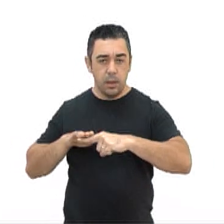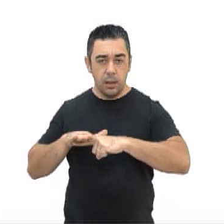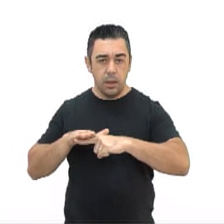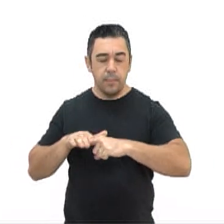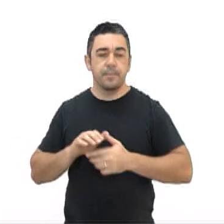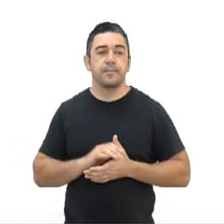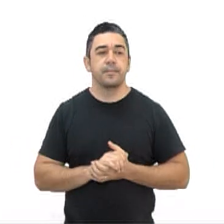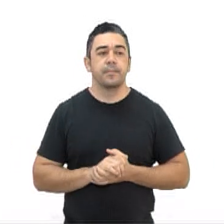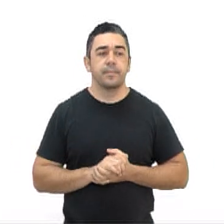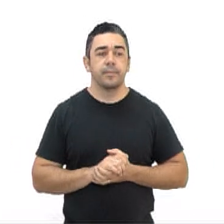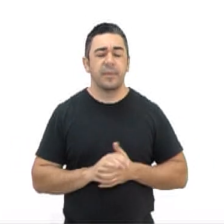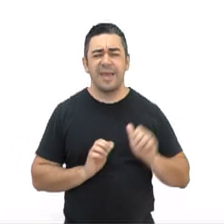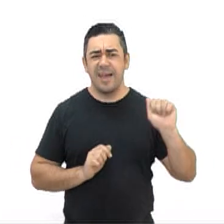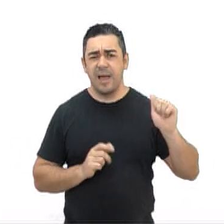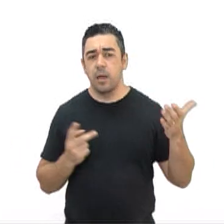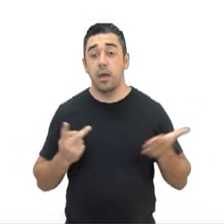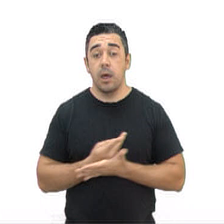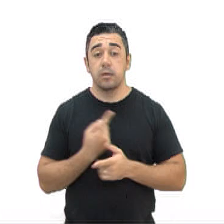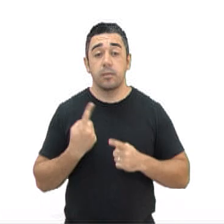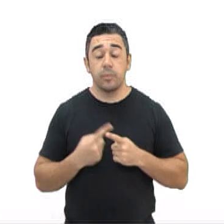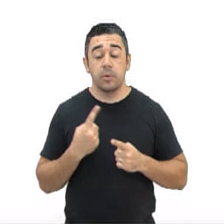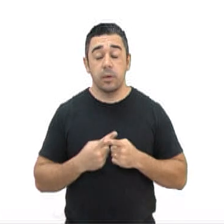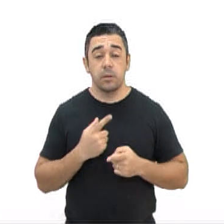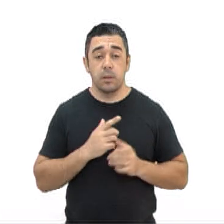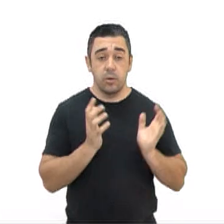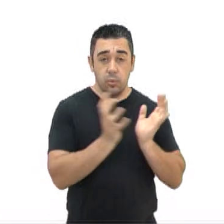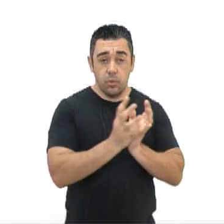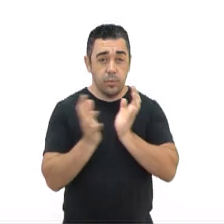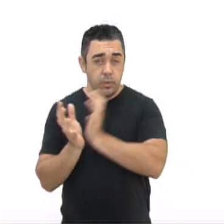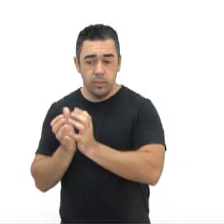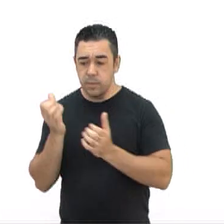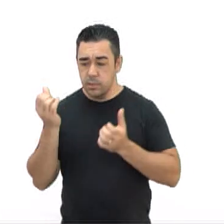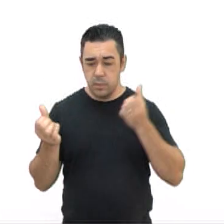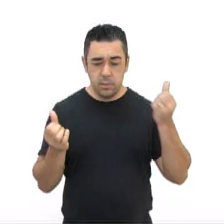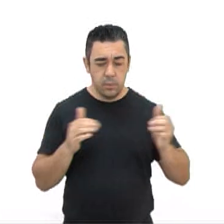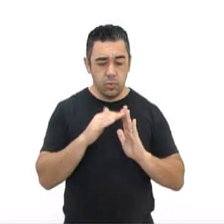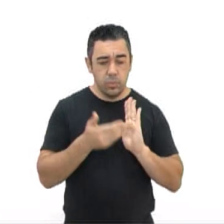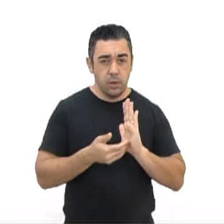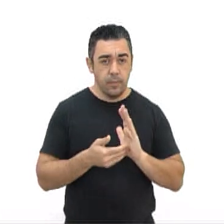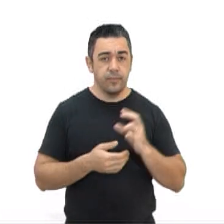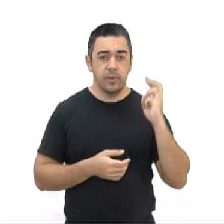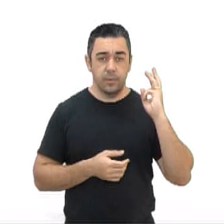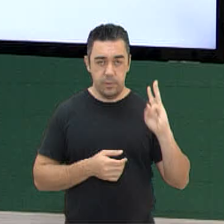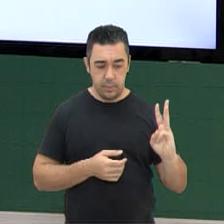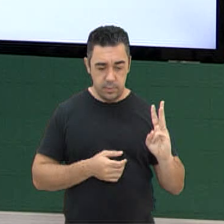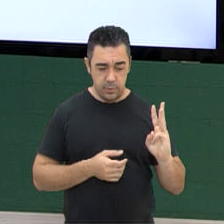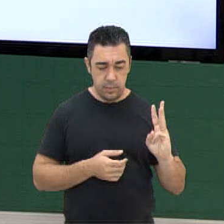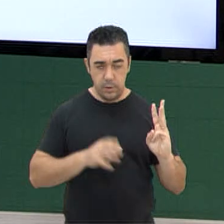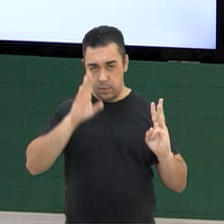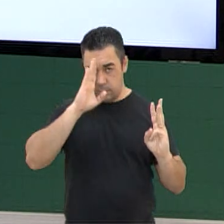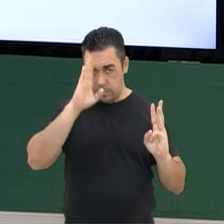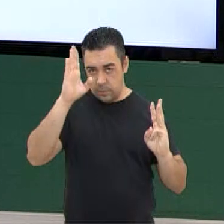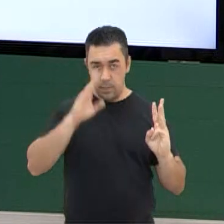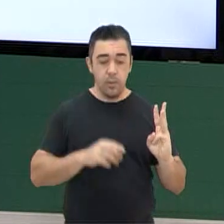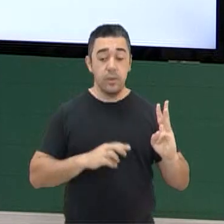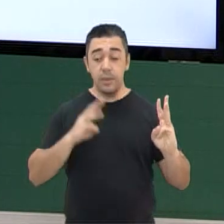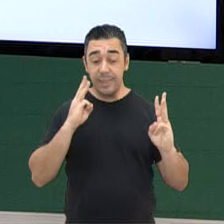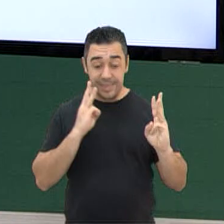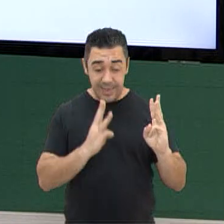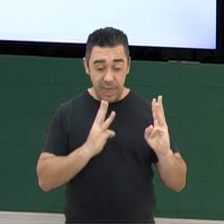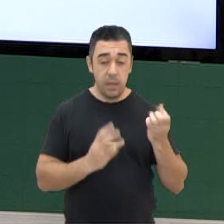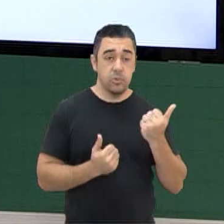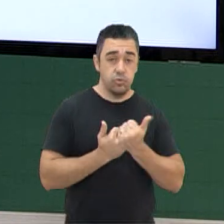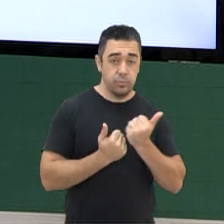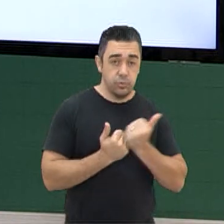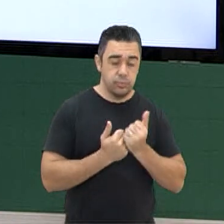A letra A está errada. Cada equipe possui 6 jogadores no total, sendo 3 reservas. A